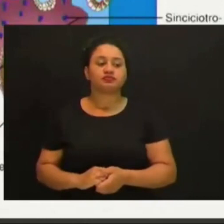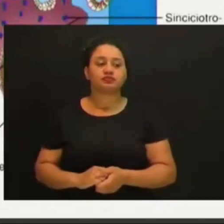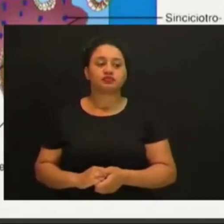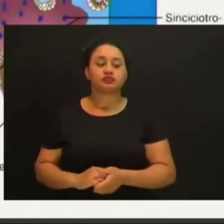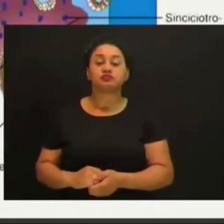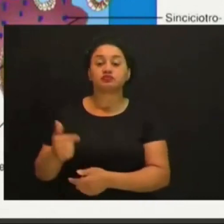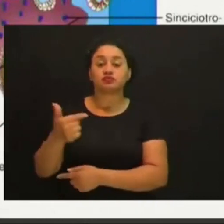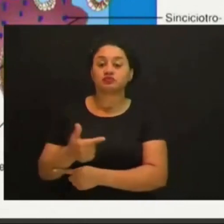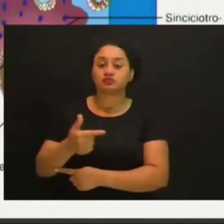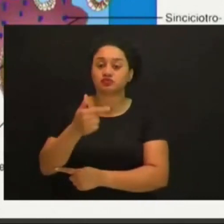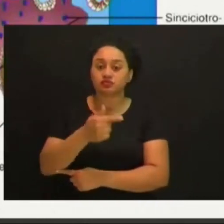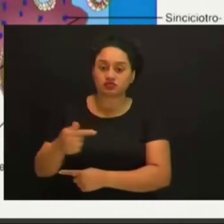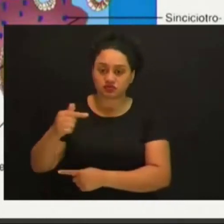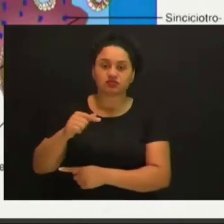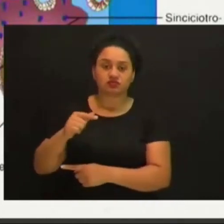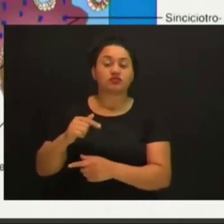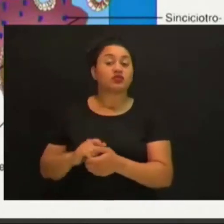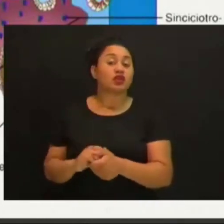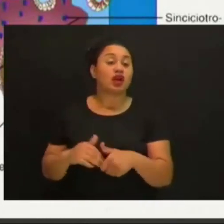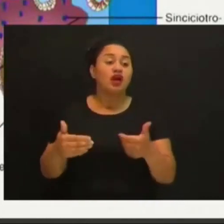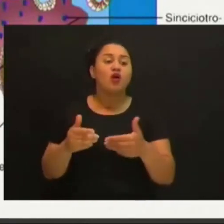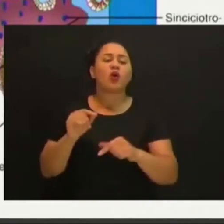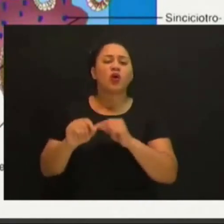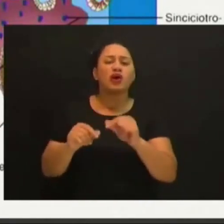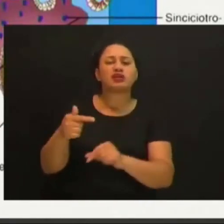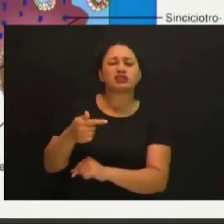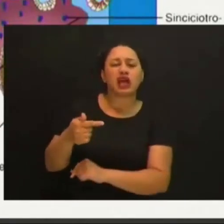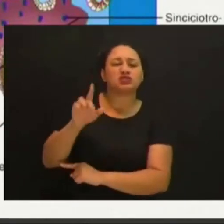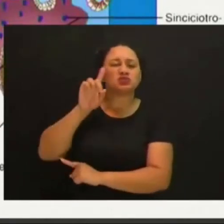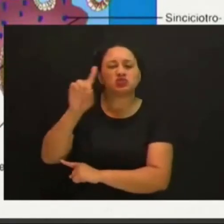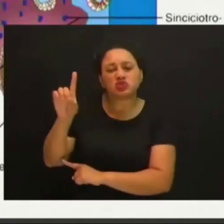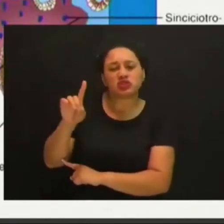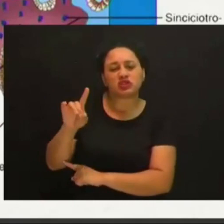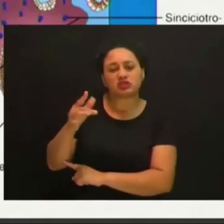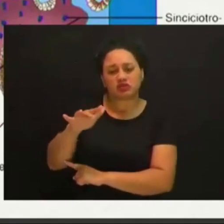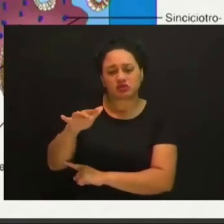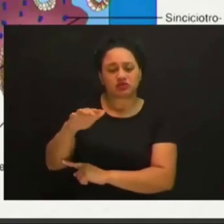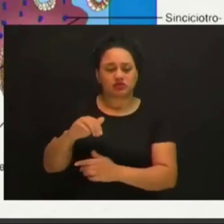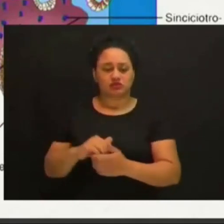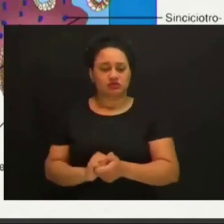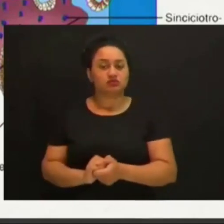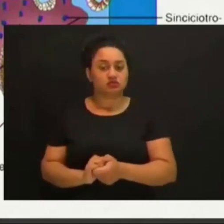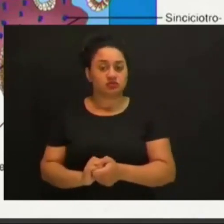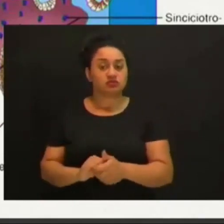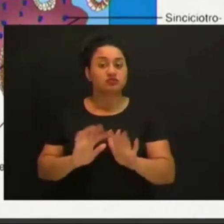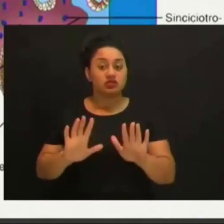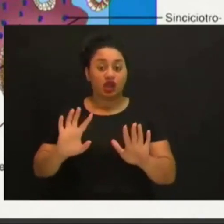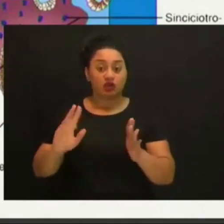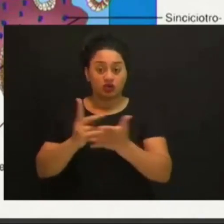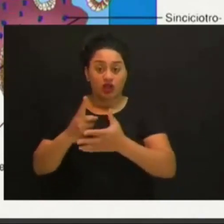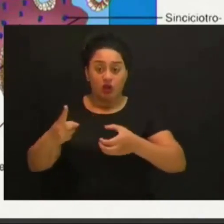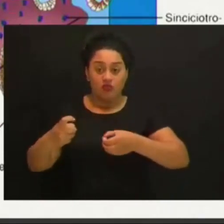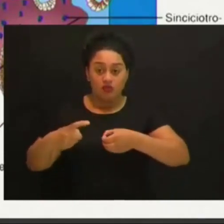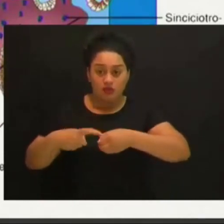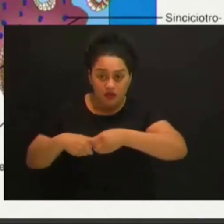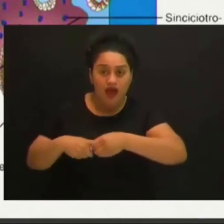Segunda semana de fecundação. Então, nós estamos ali ao redor do 7º dia. Nós já houve a fecundação e já